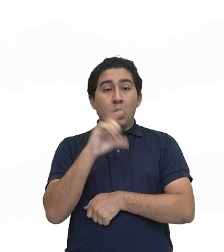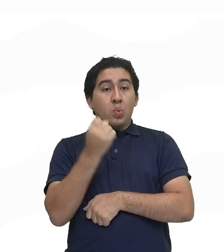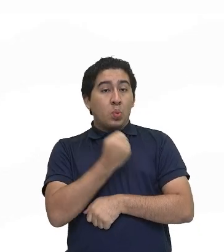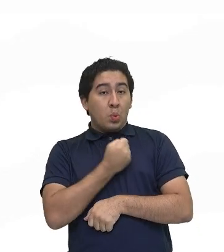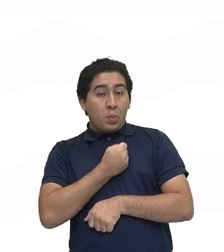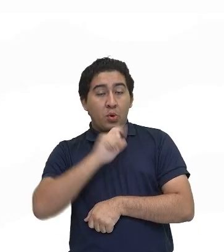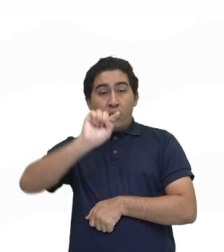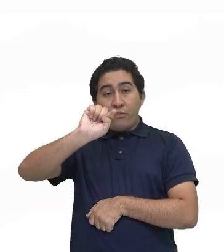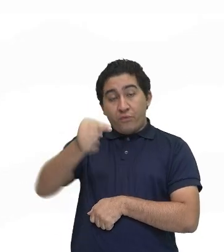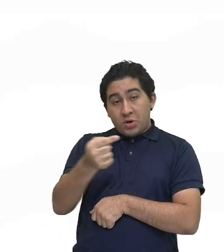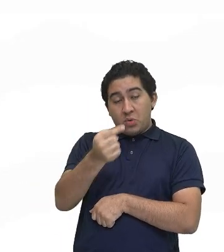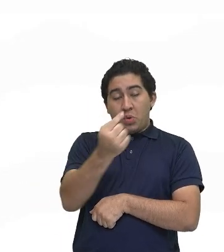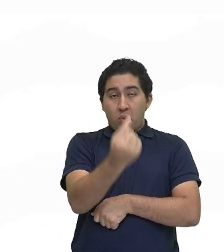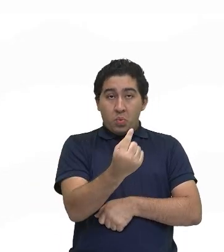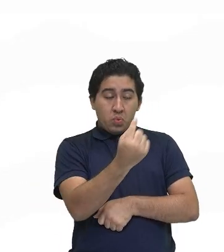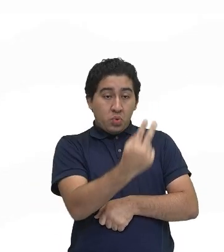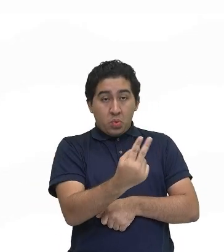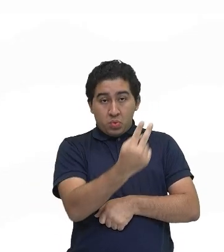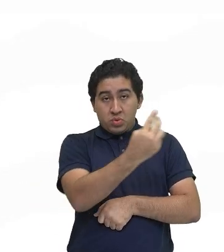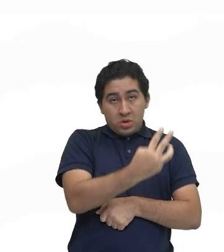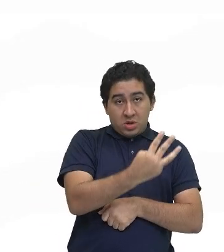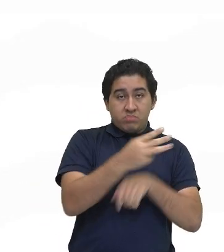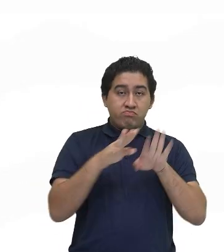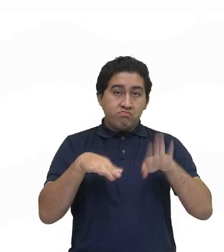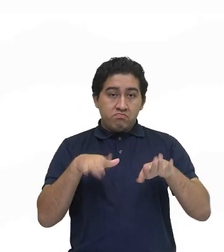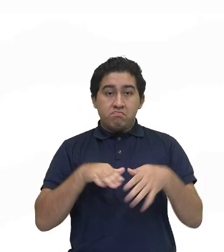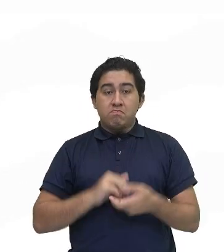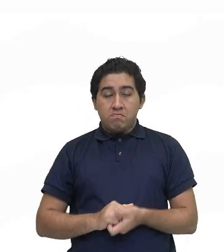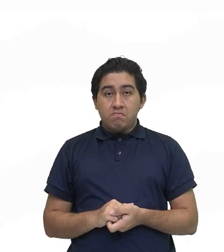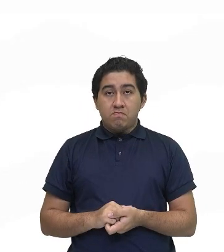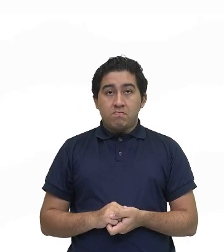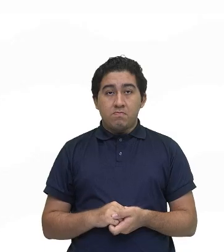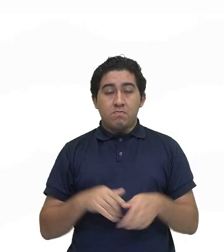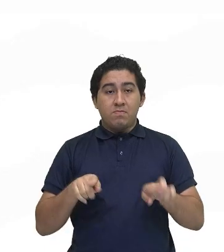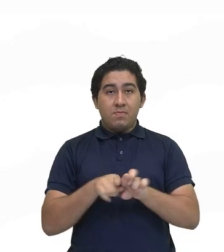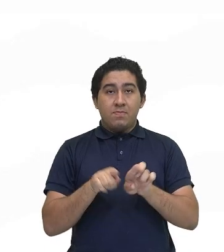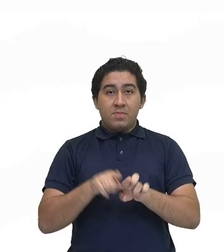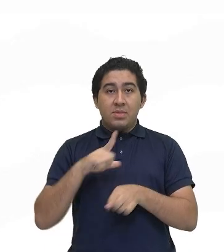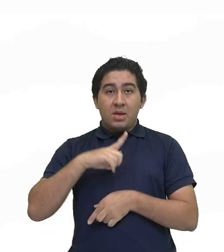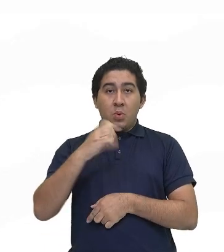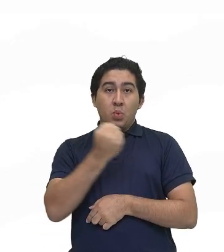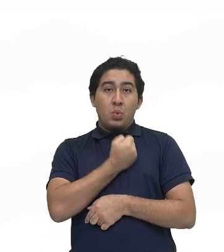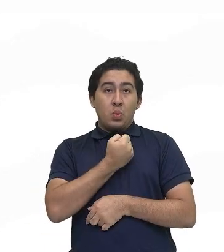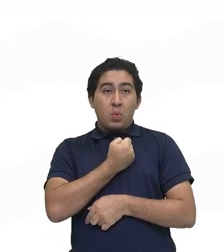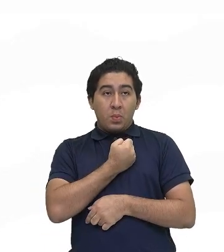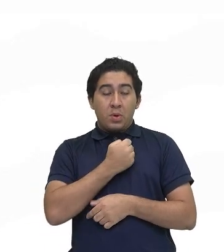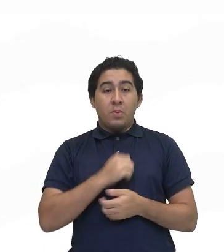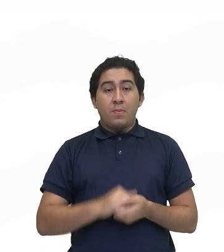duas casas, enfim. Aí aqui, eu tenho este número